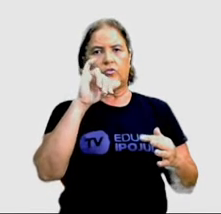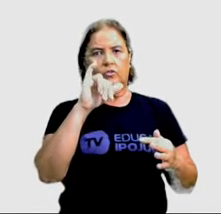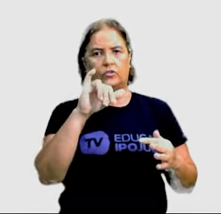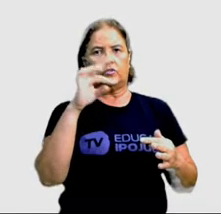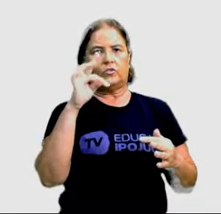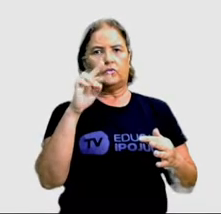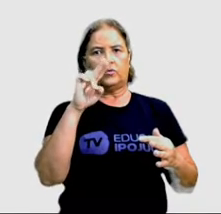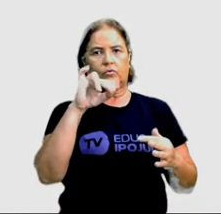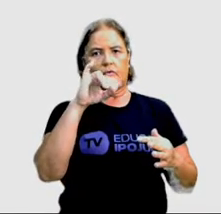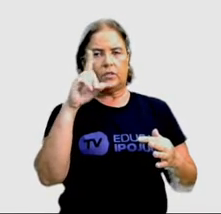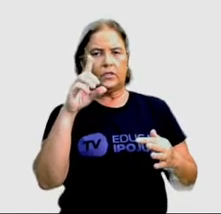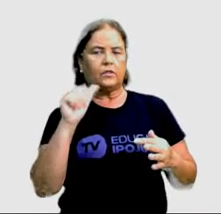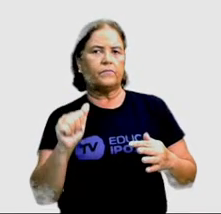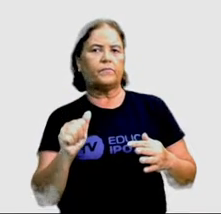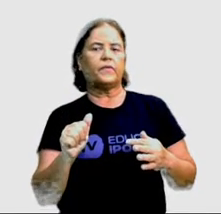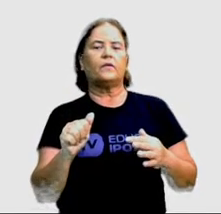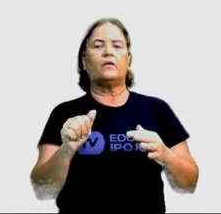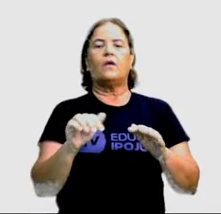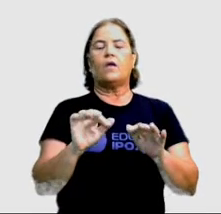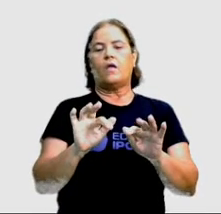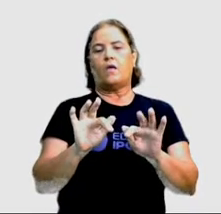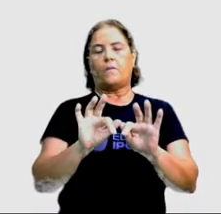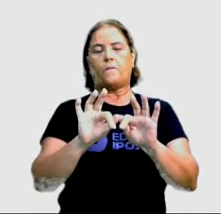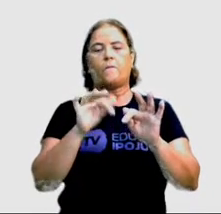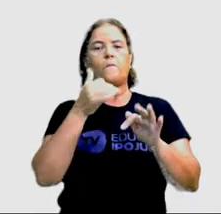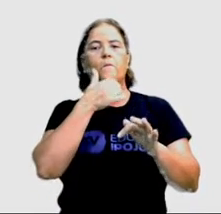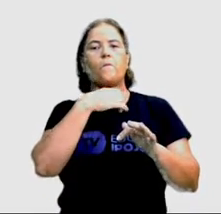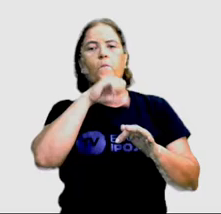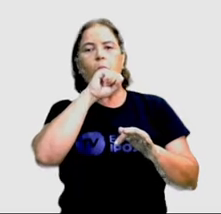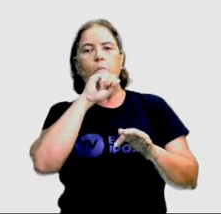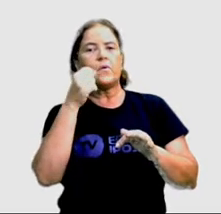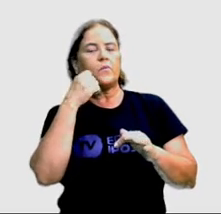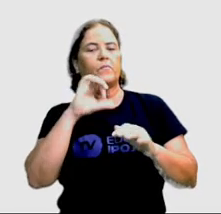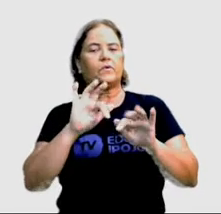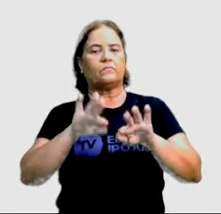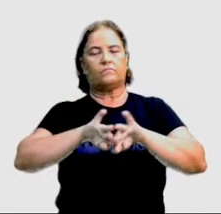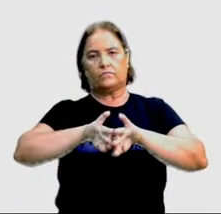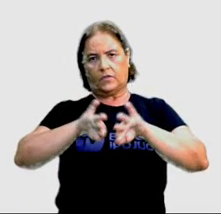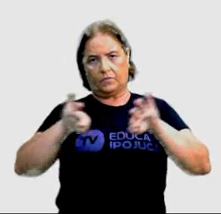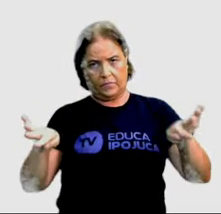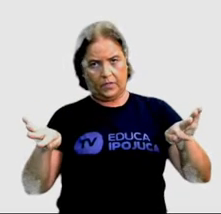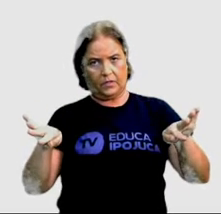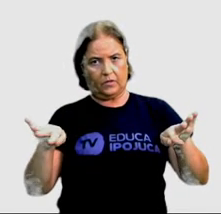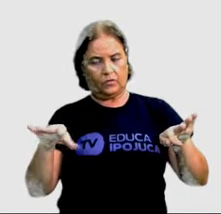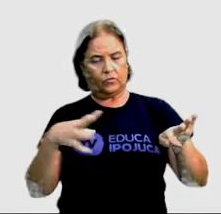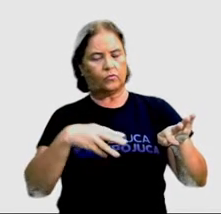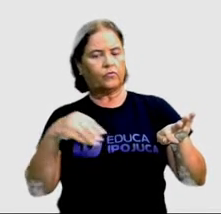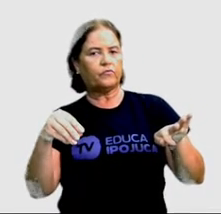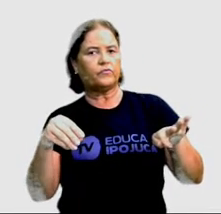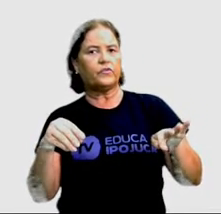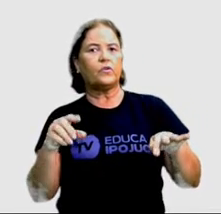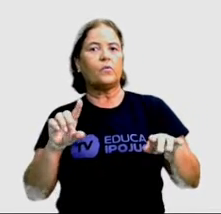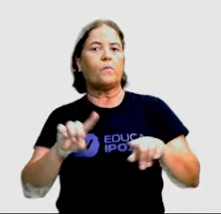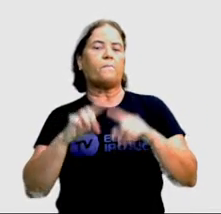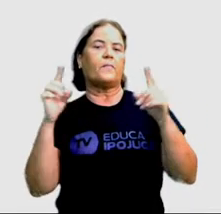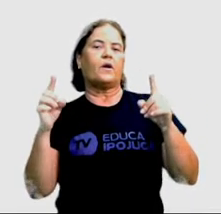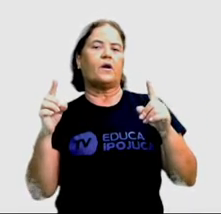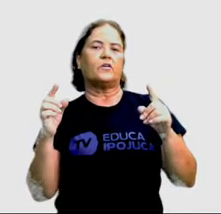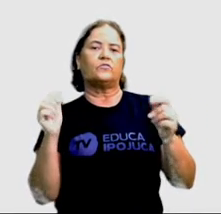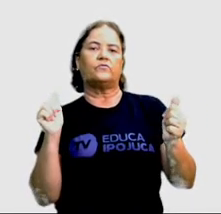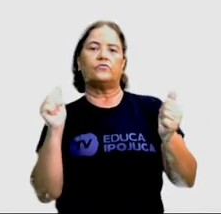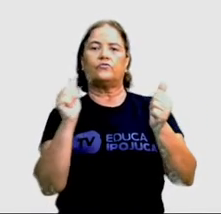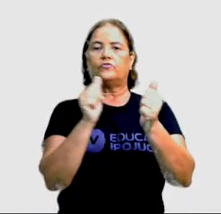separados, com filhos que começam a viver com outro, também com filhos. Por